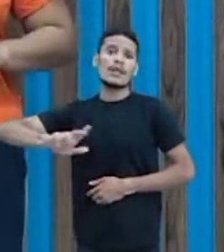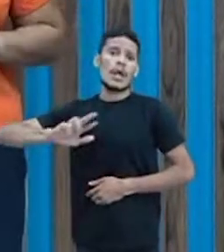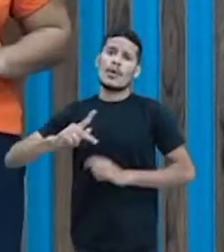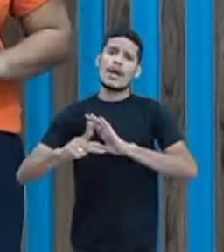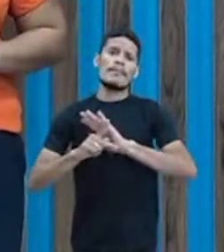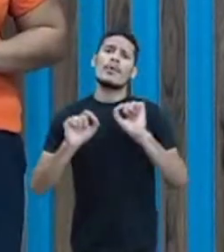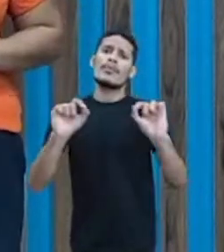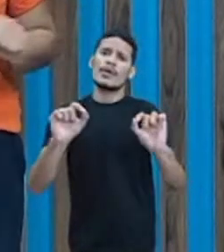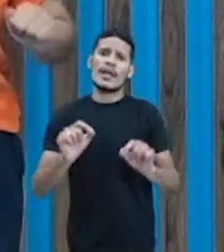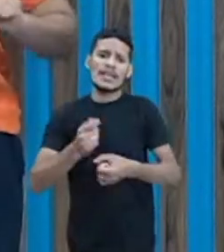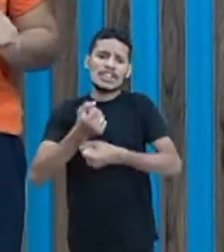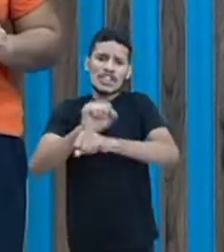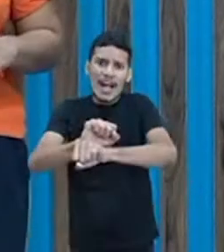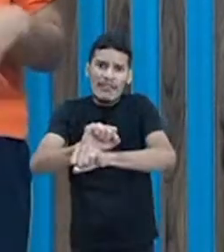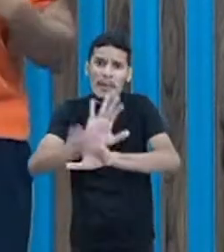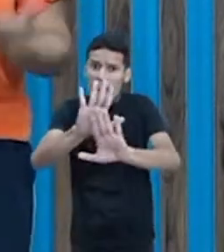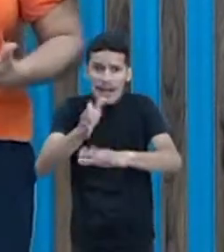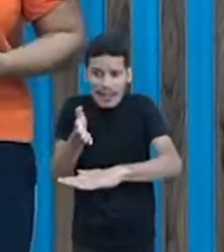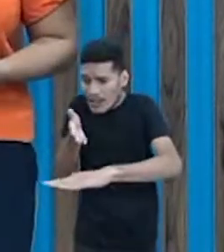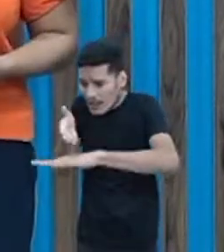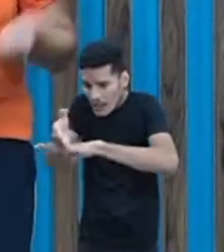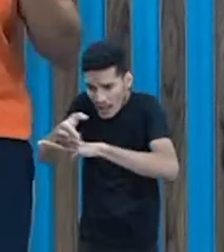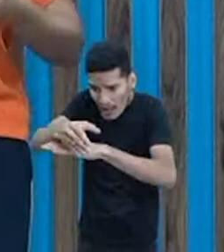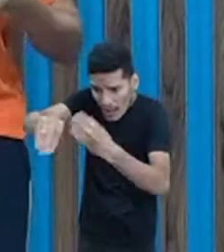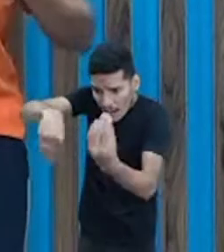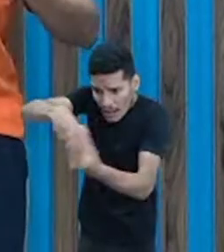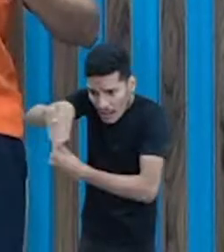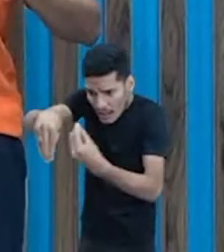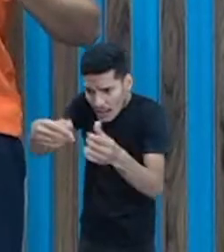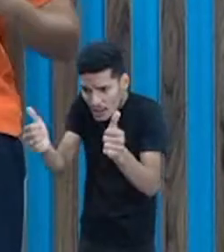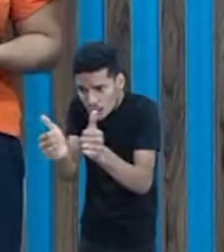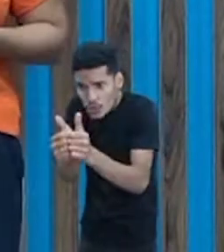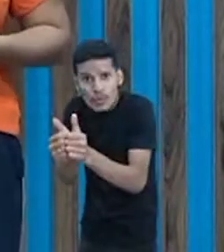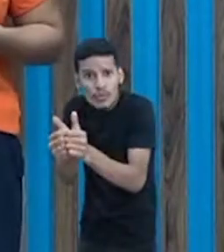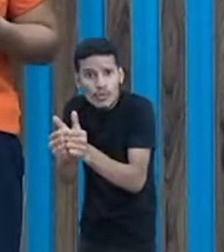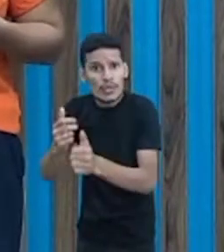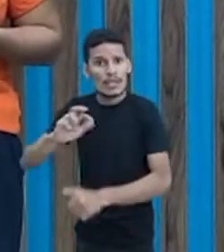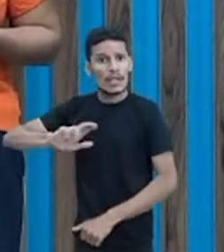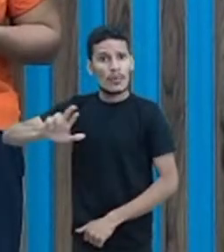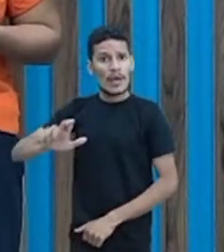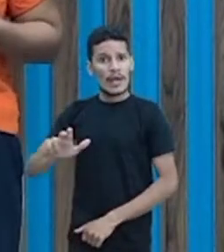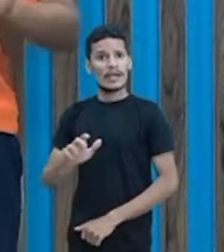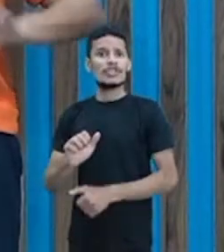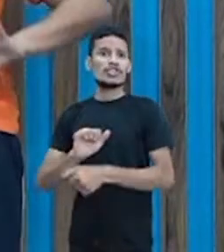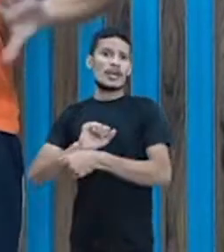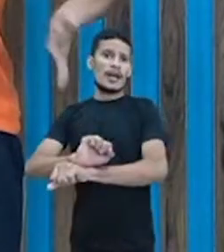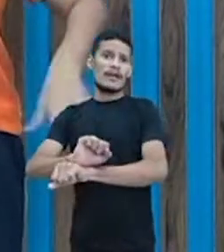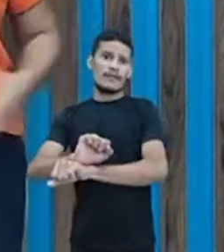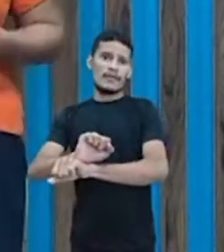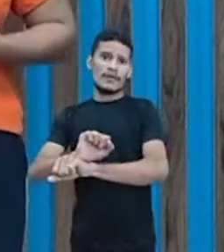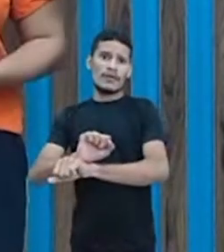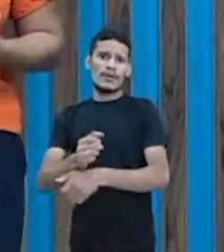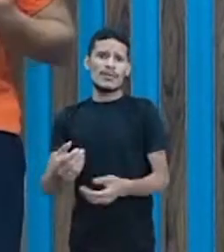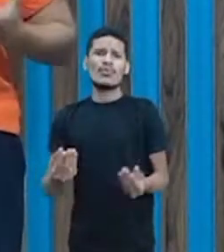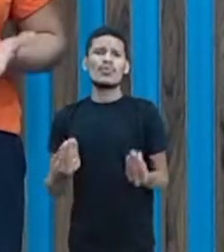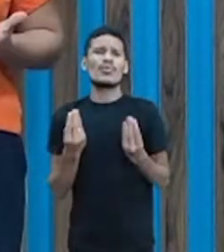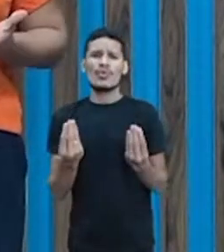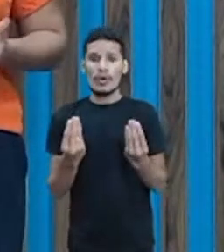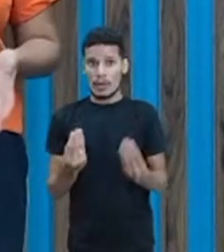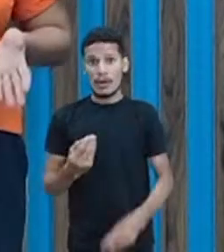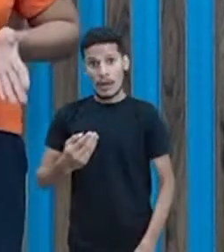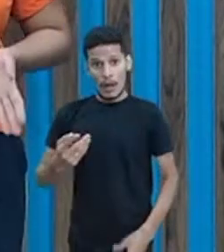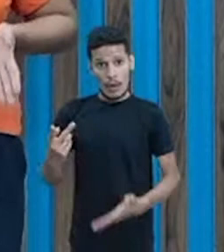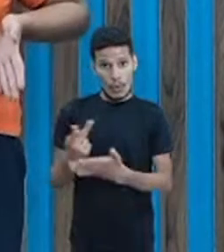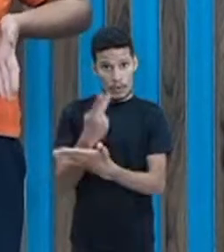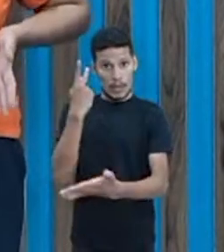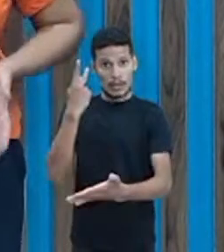esse corpo negro, ele não consegue se misturar com os corpos não escravos. Então, eles acabam herdando um racismo